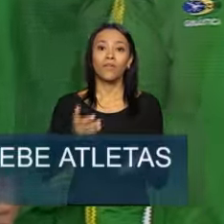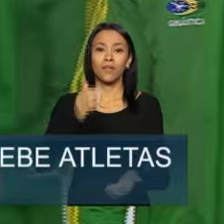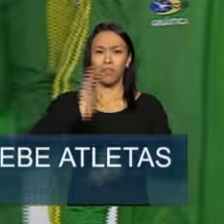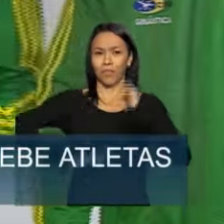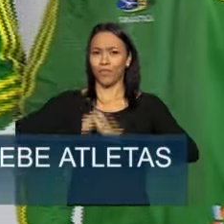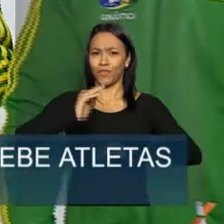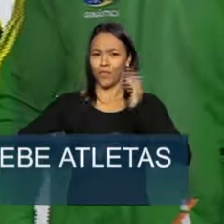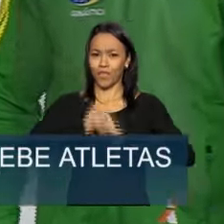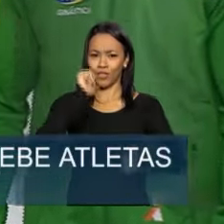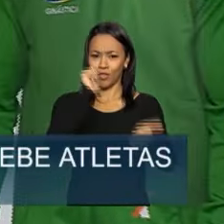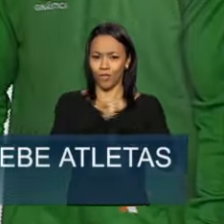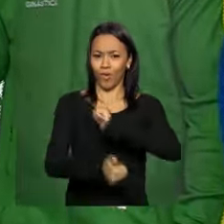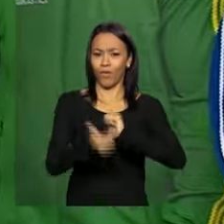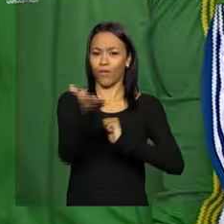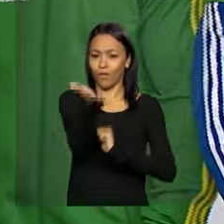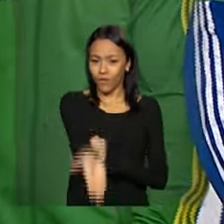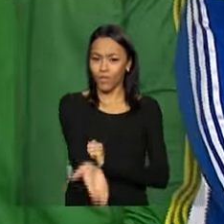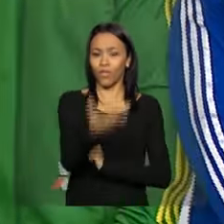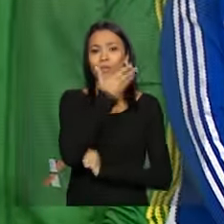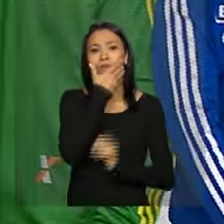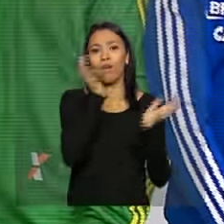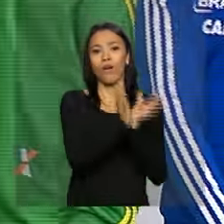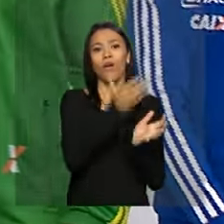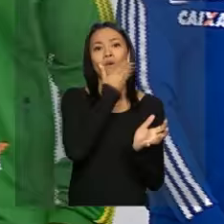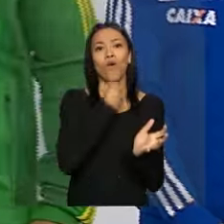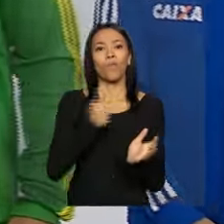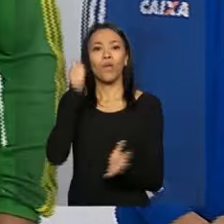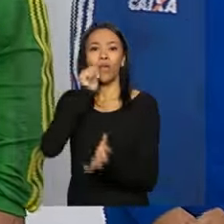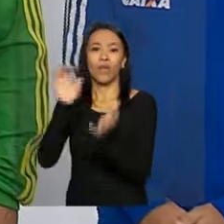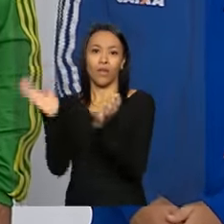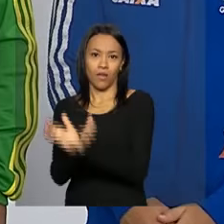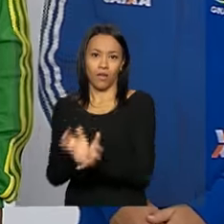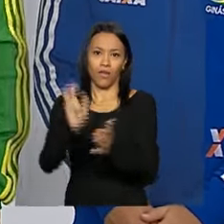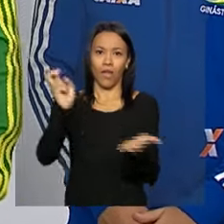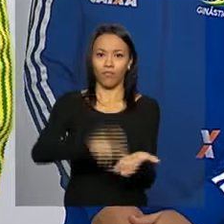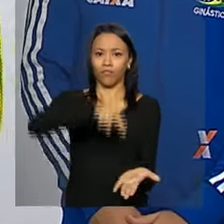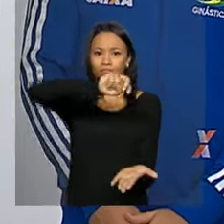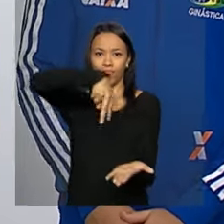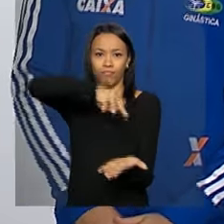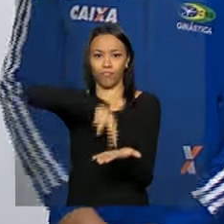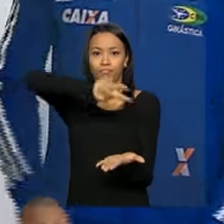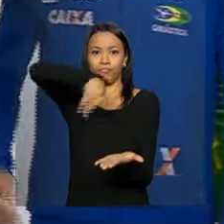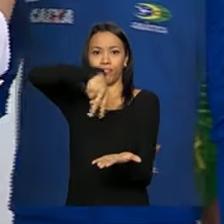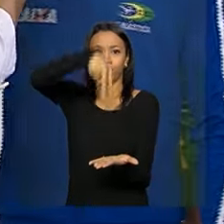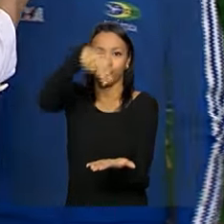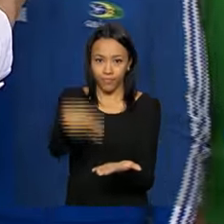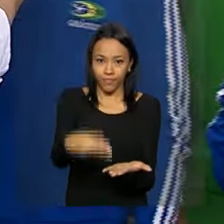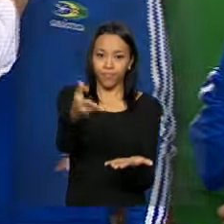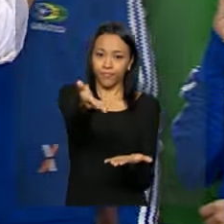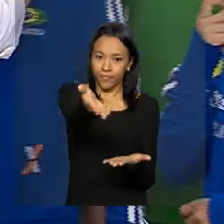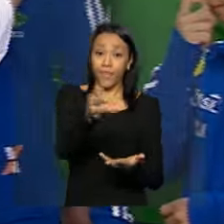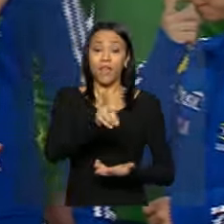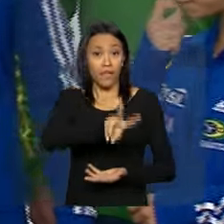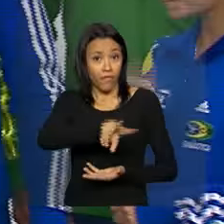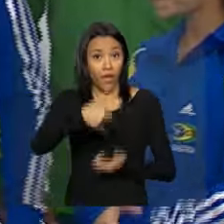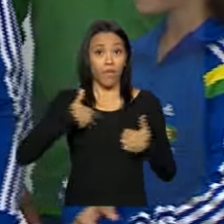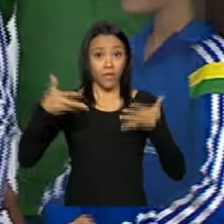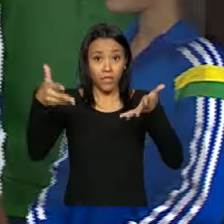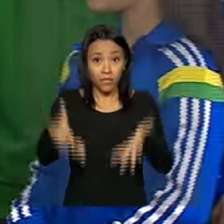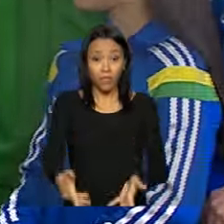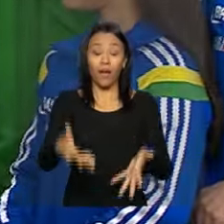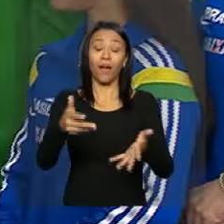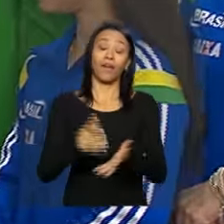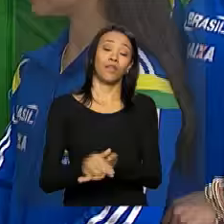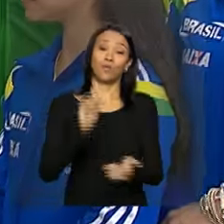das delegações feminina e masculina da ginástica artística. Os atletas vão participar dos